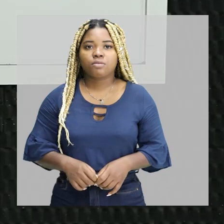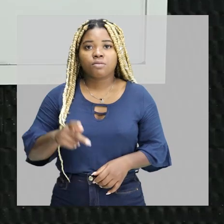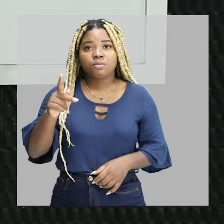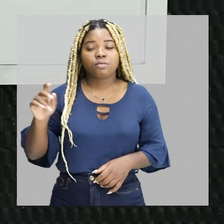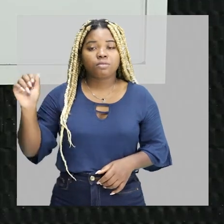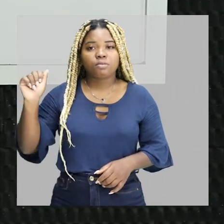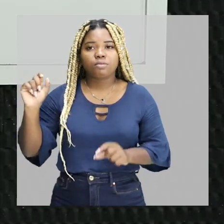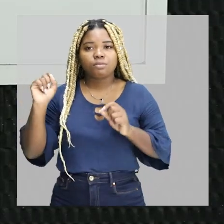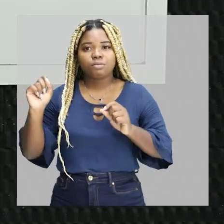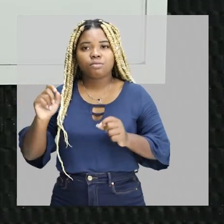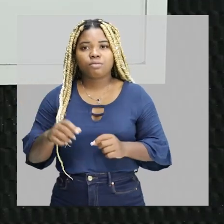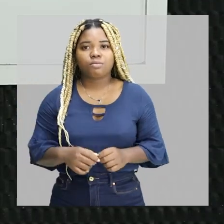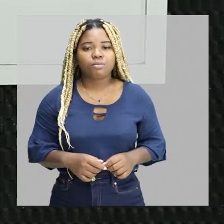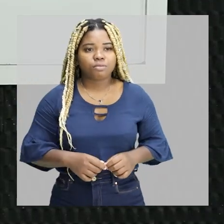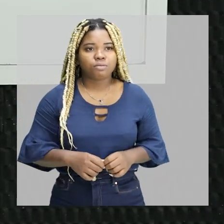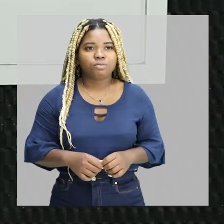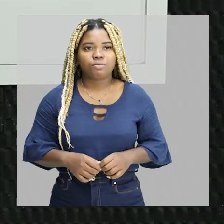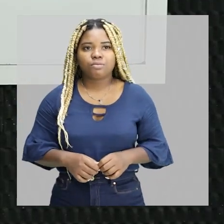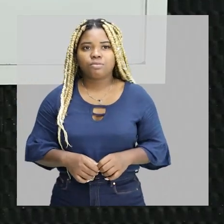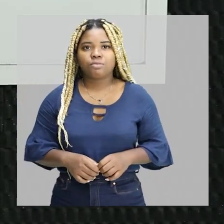Pascal vai ser, não é,